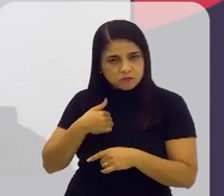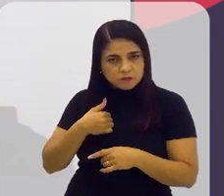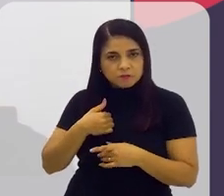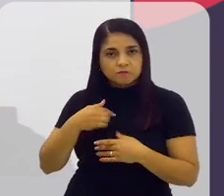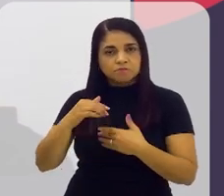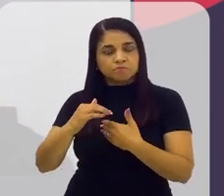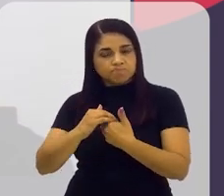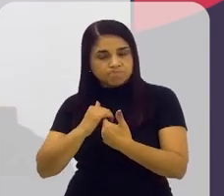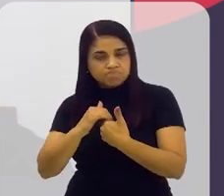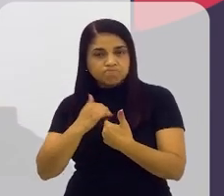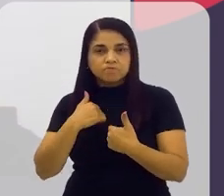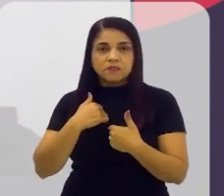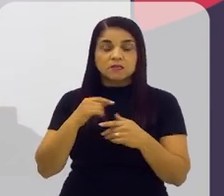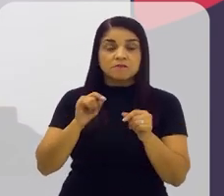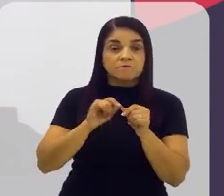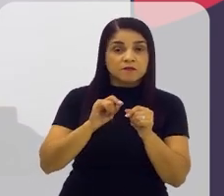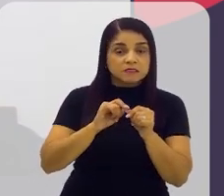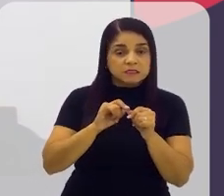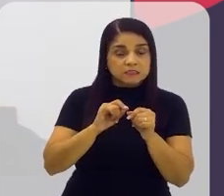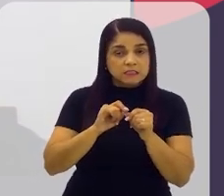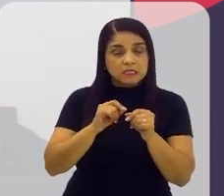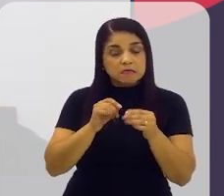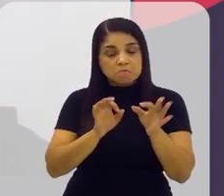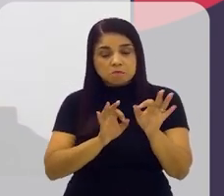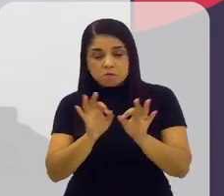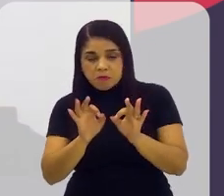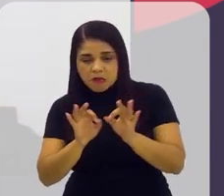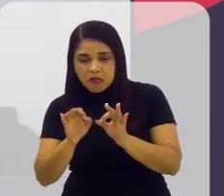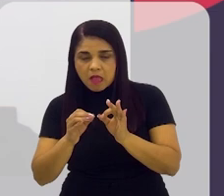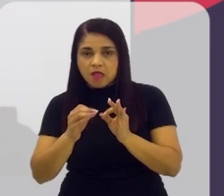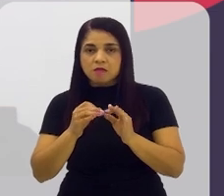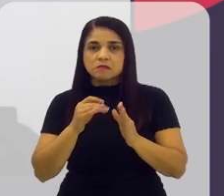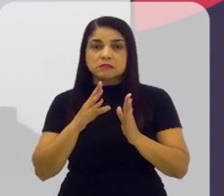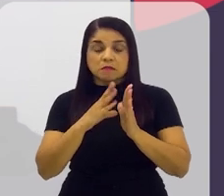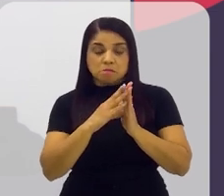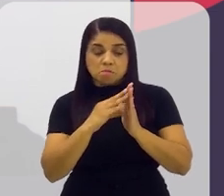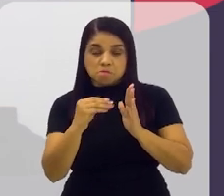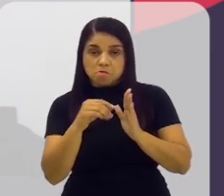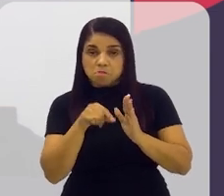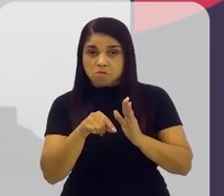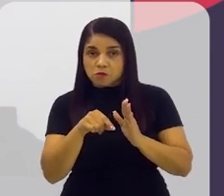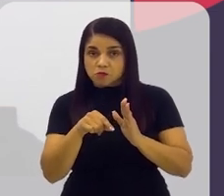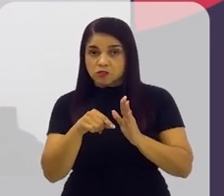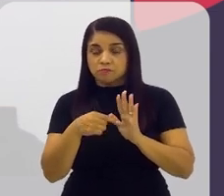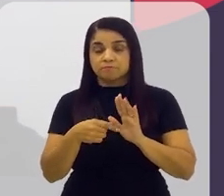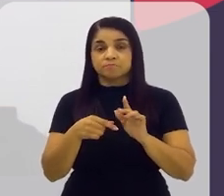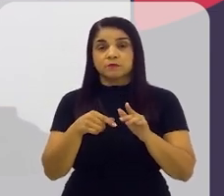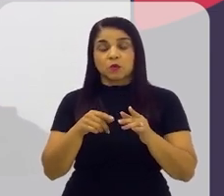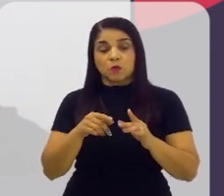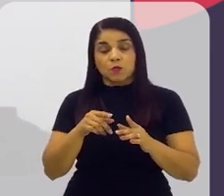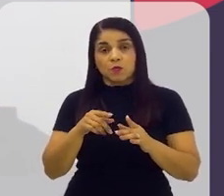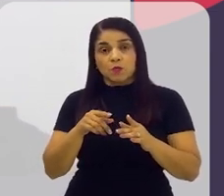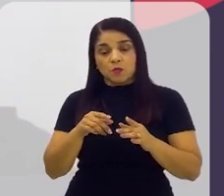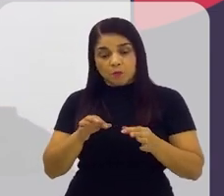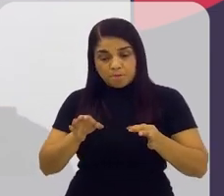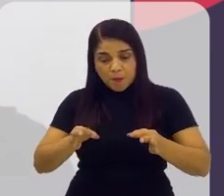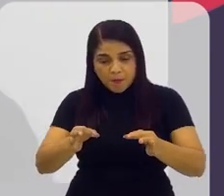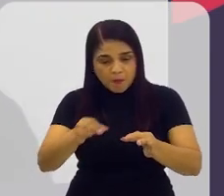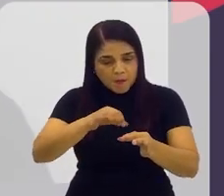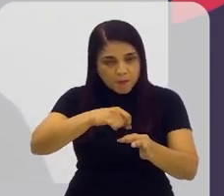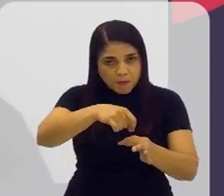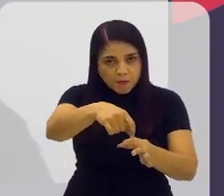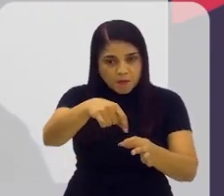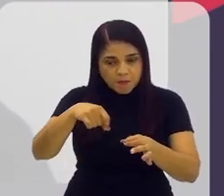auxiliando, tanto no sentido de fazer a cicata, né, preparar as amostras para direcionar o herbário, tanto para